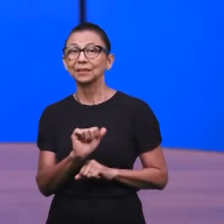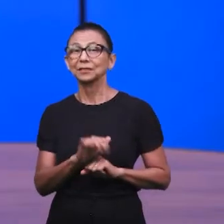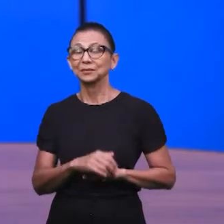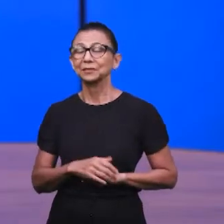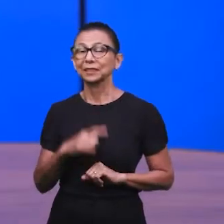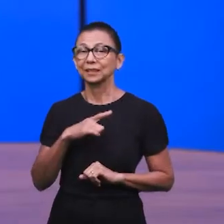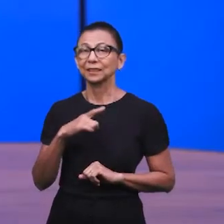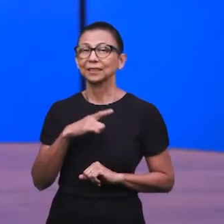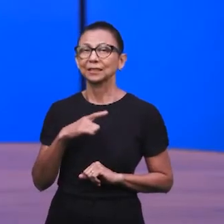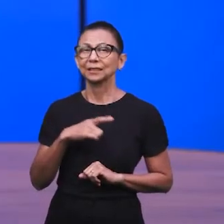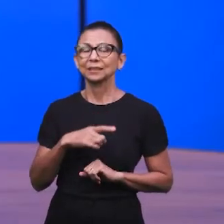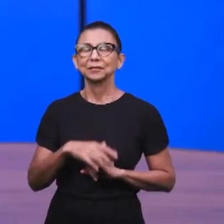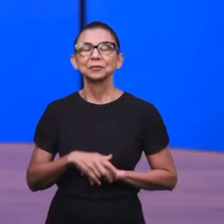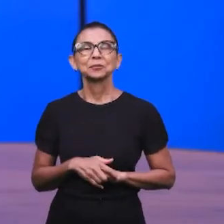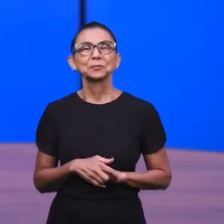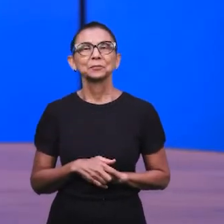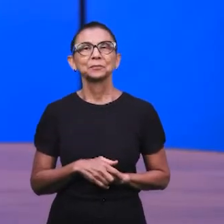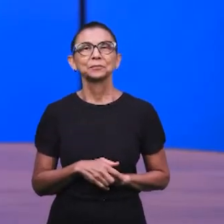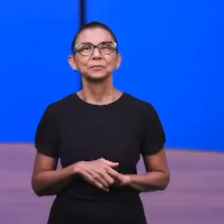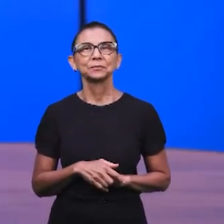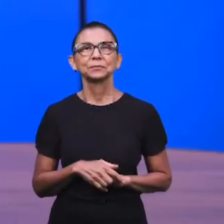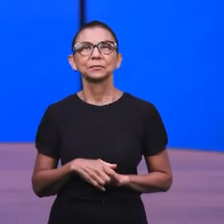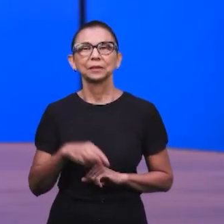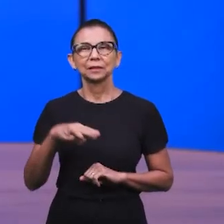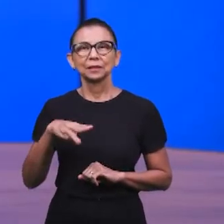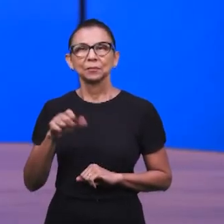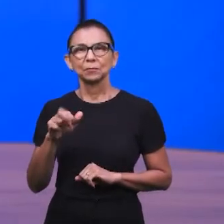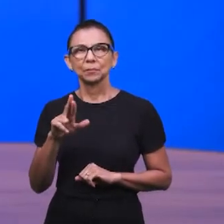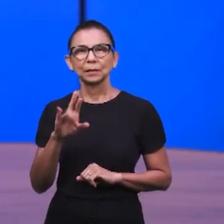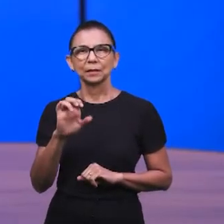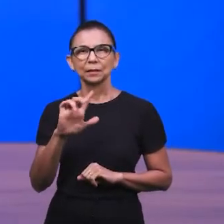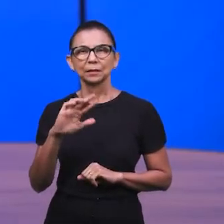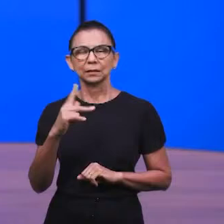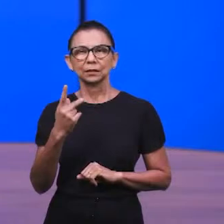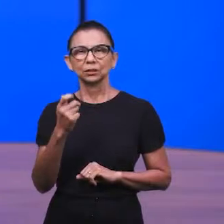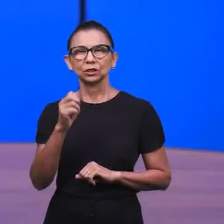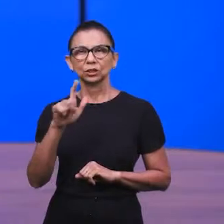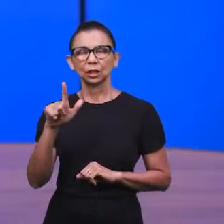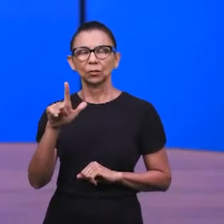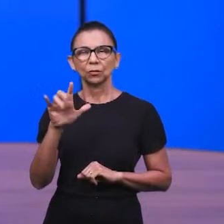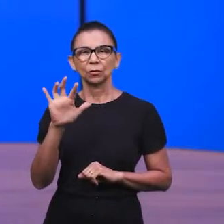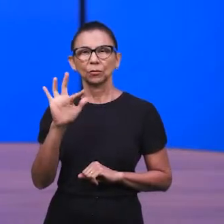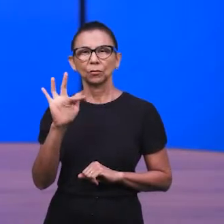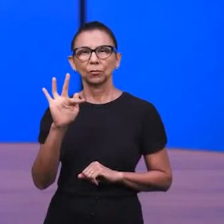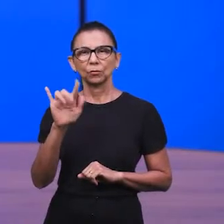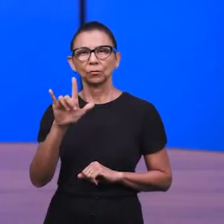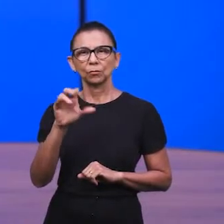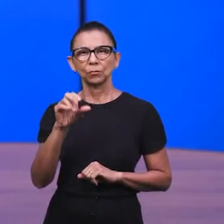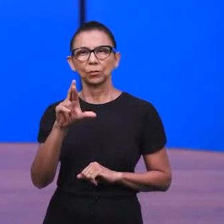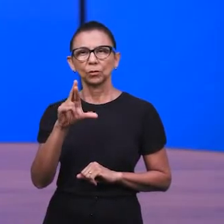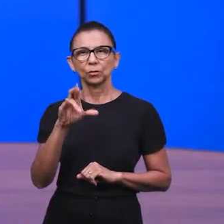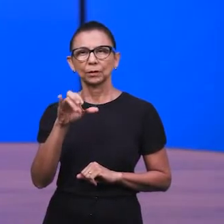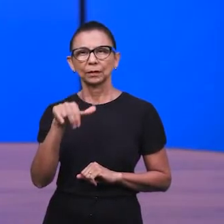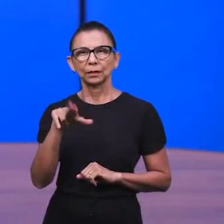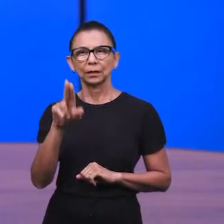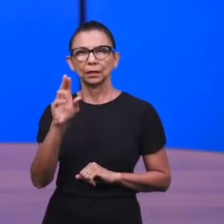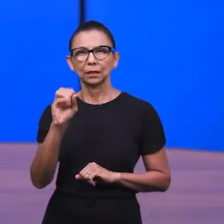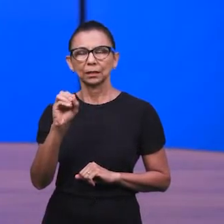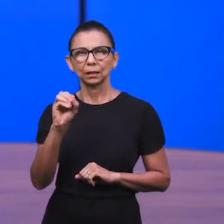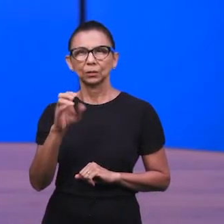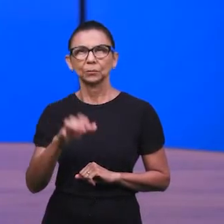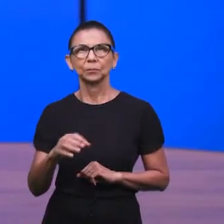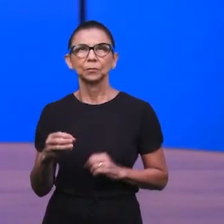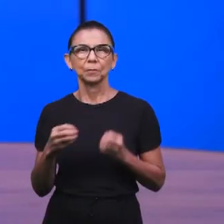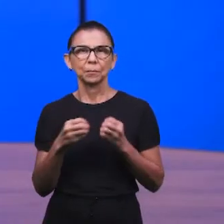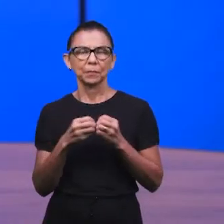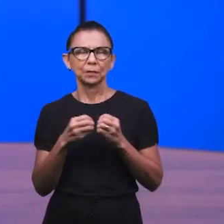seminários são realizados ali. Então, é o município de Marechal Floriano, aqui no estado do Espírito Santo. Então, agora é a sua